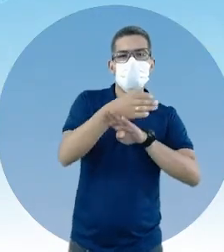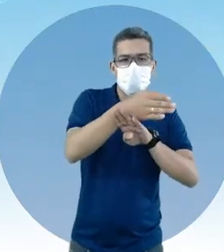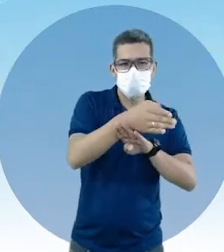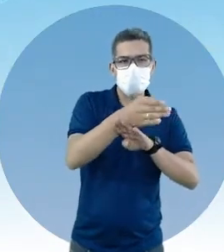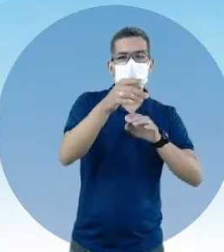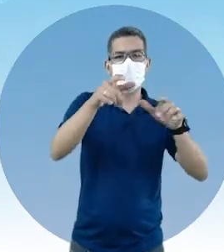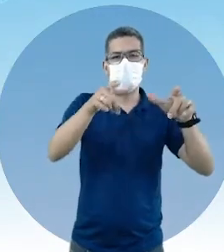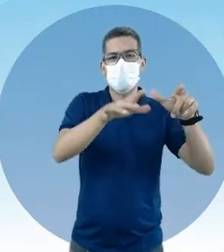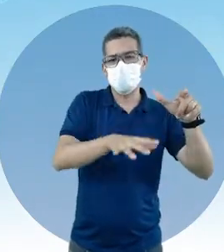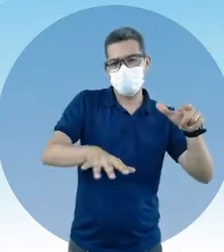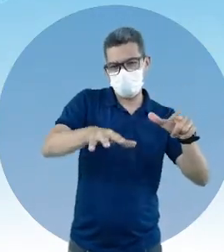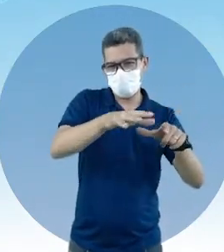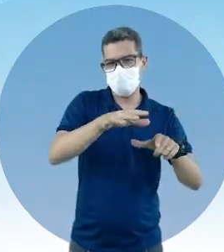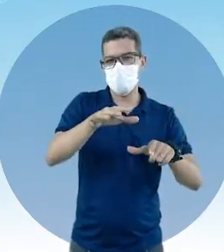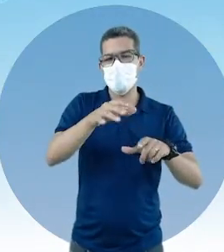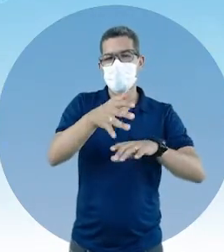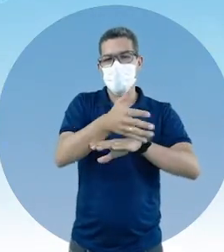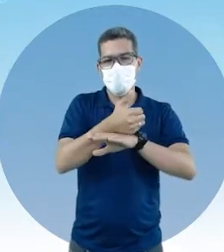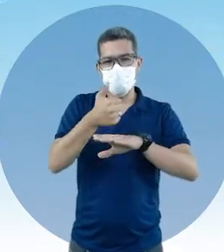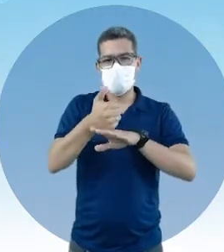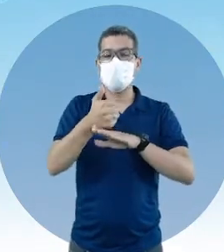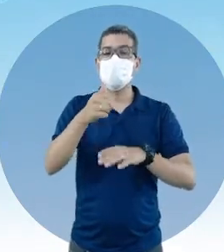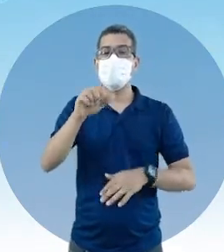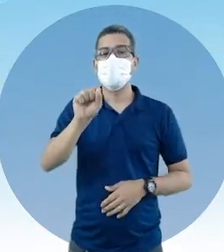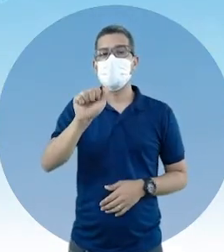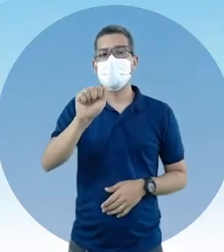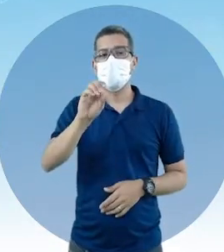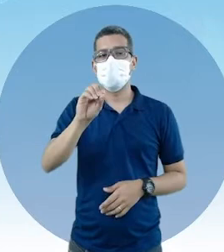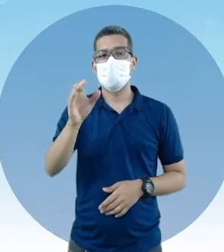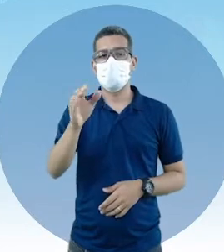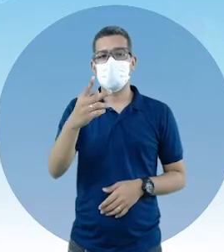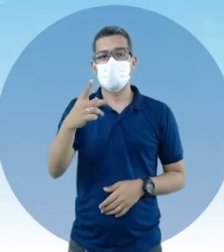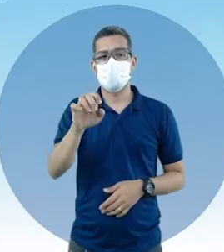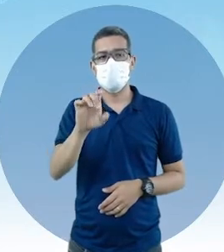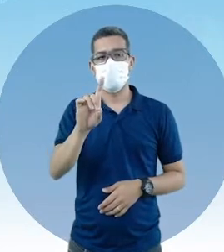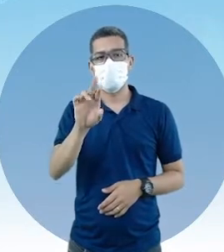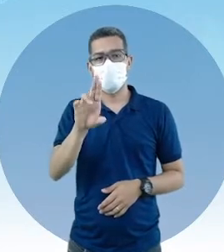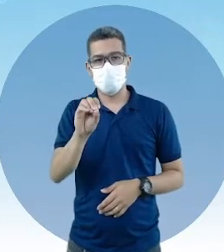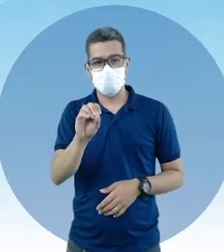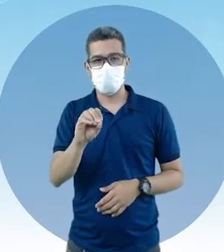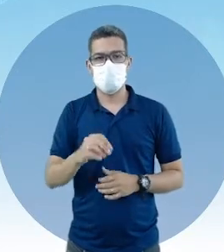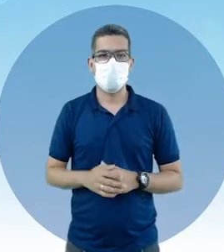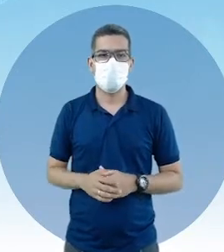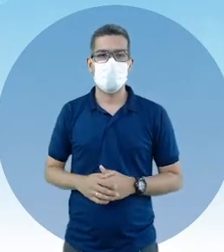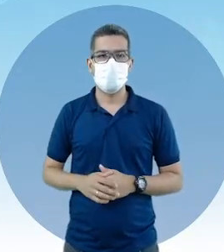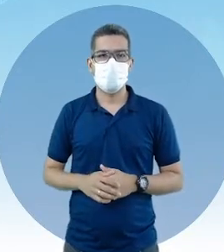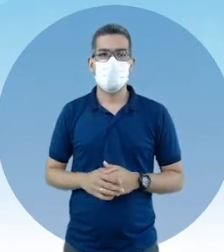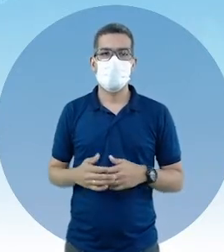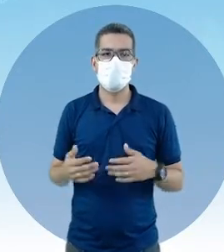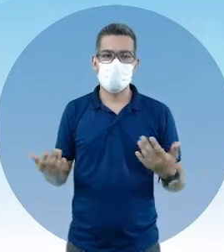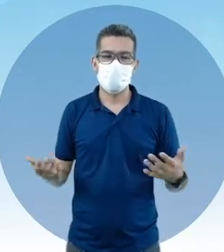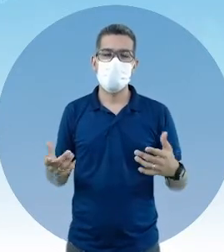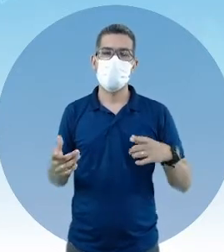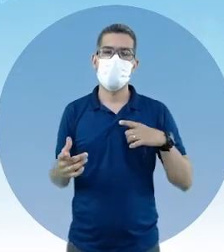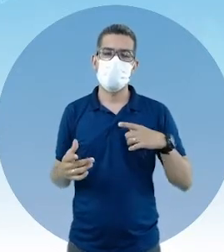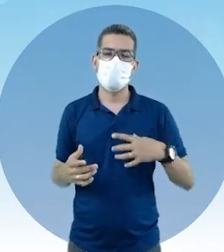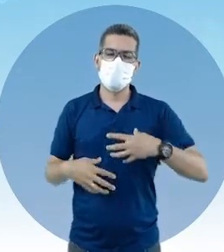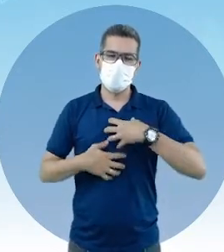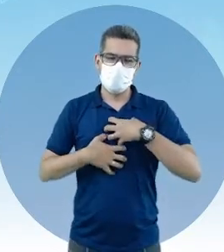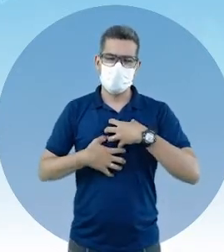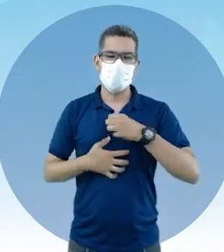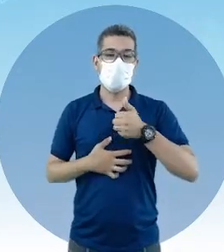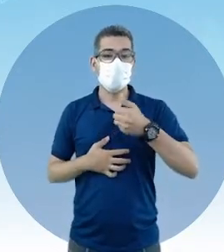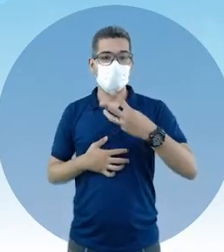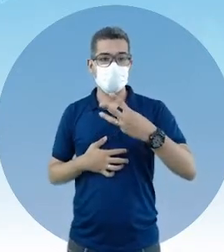São Pedro, no Vaticano. Lembrando que para ele essa data foi forte, porque 13 de maio é o dia de Nossa Senhora de